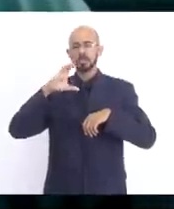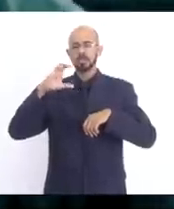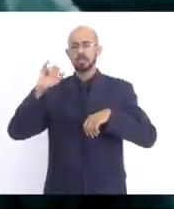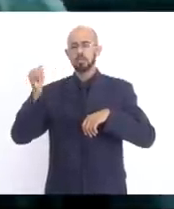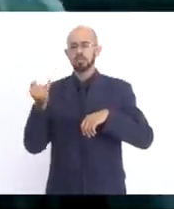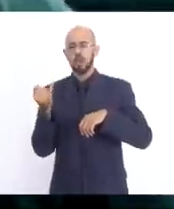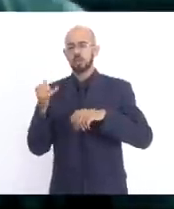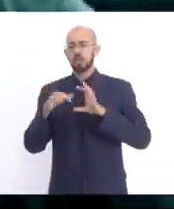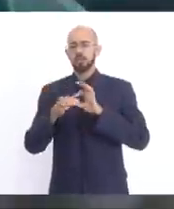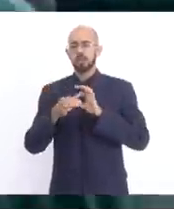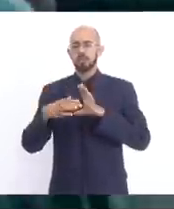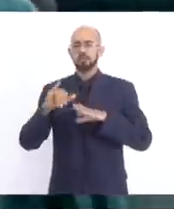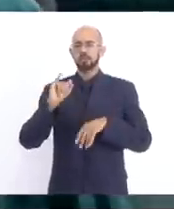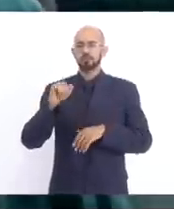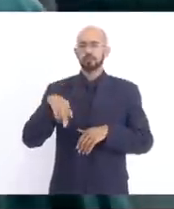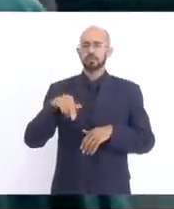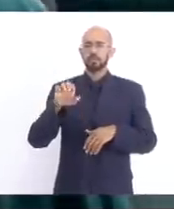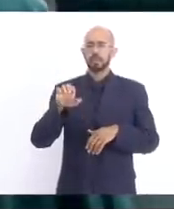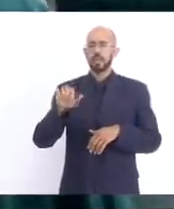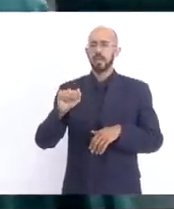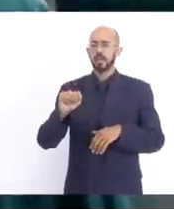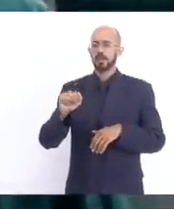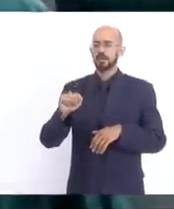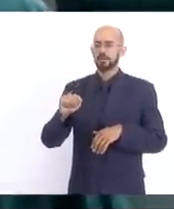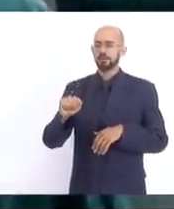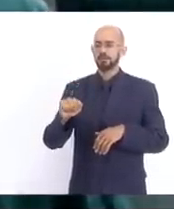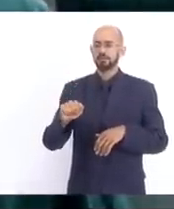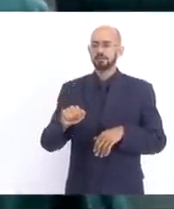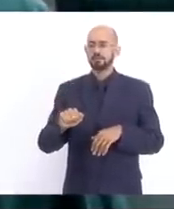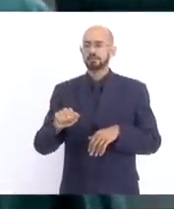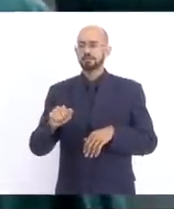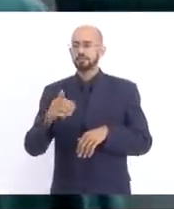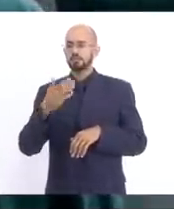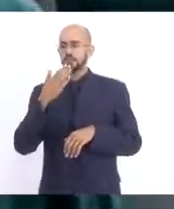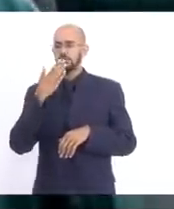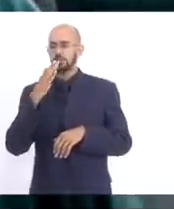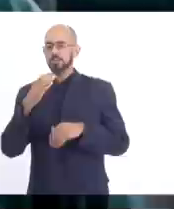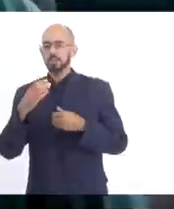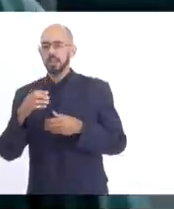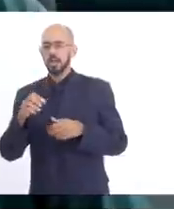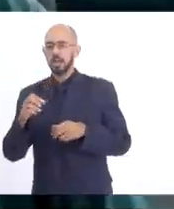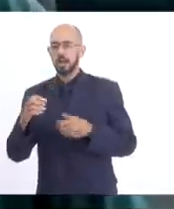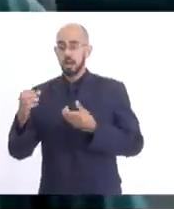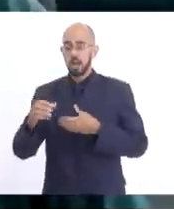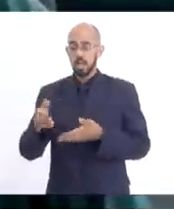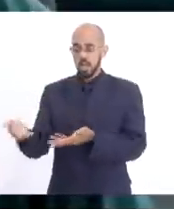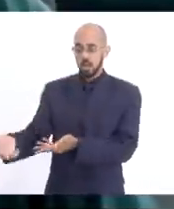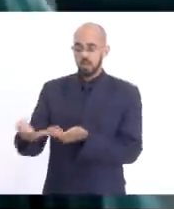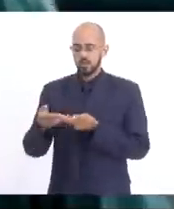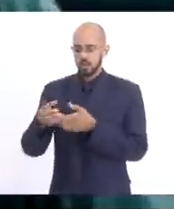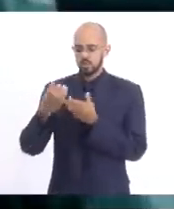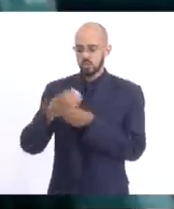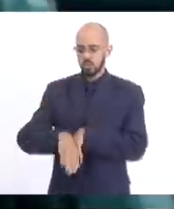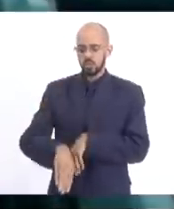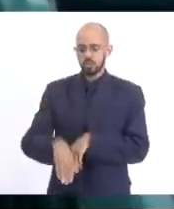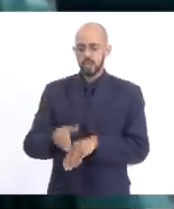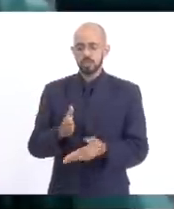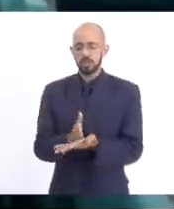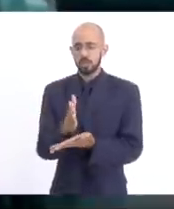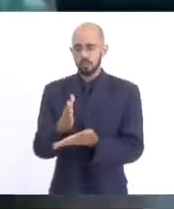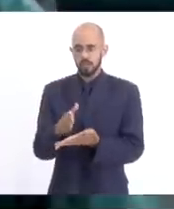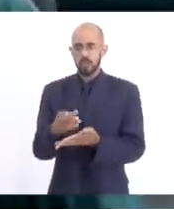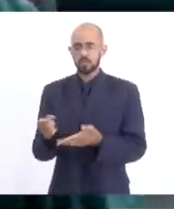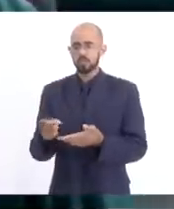ao INEA convocar aqueles concursados que não foram chamados ainda. É autorizativo. O presidente